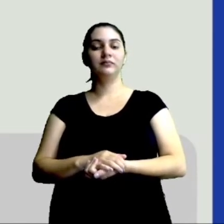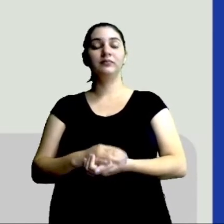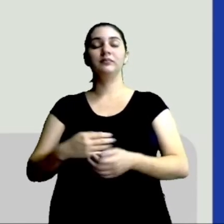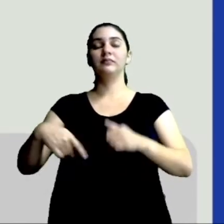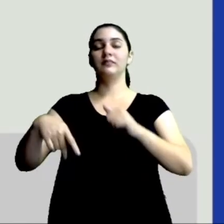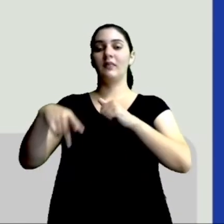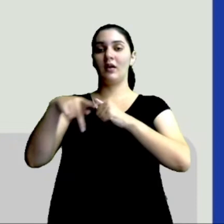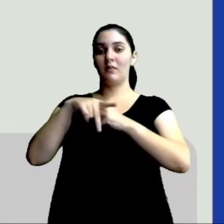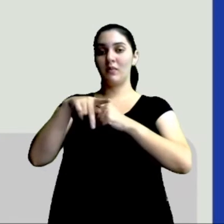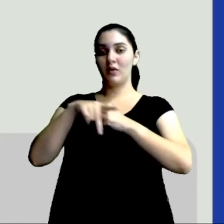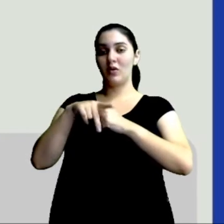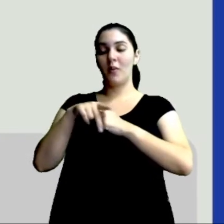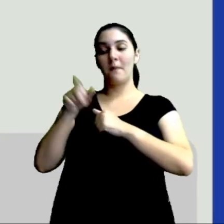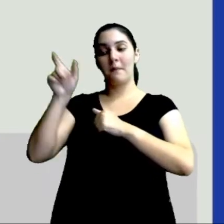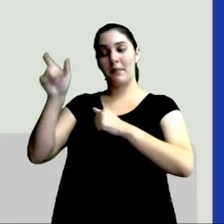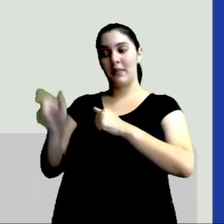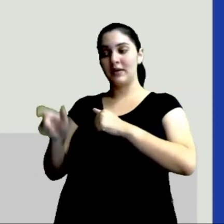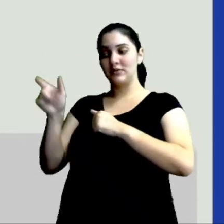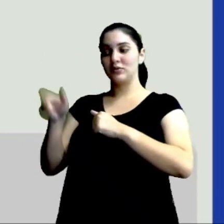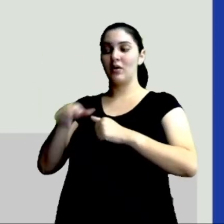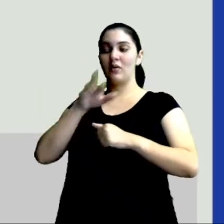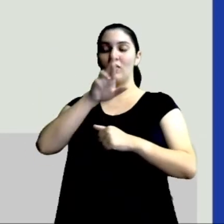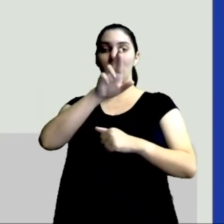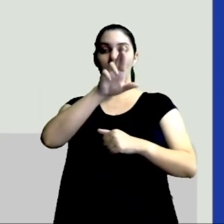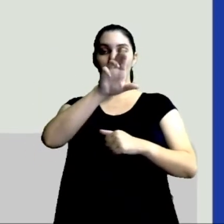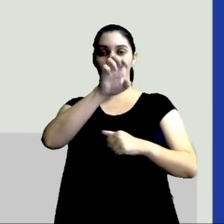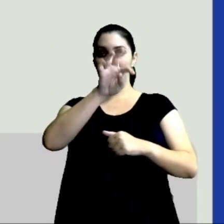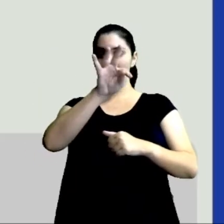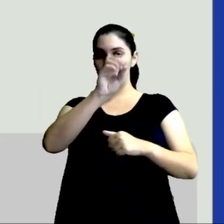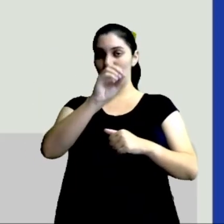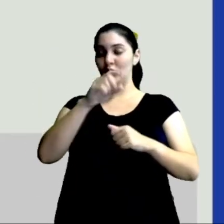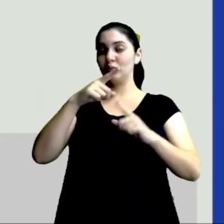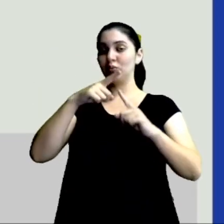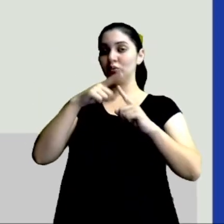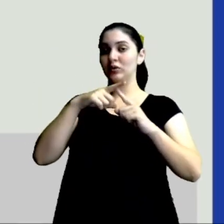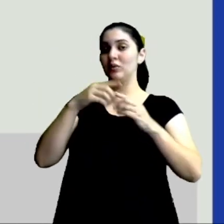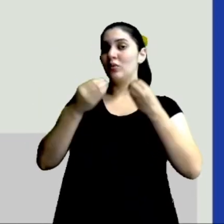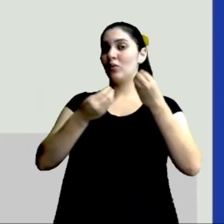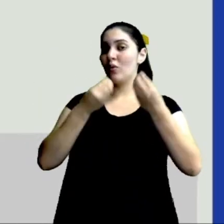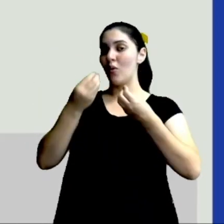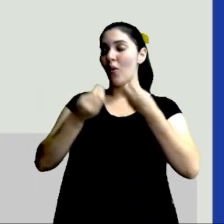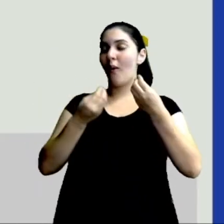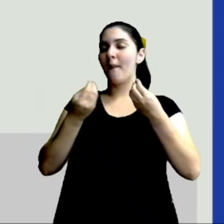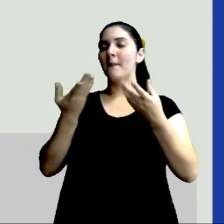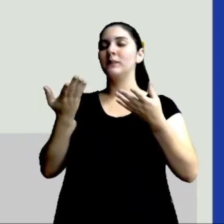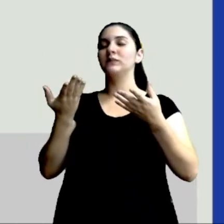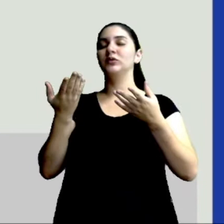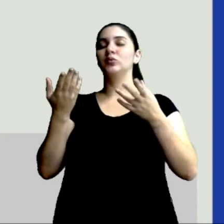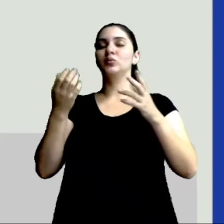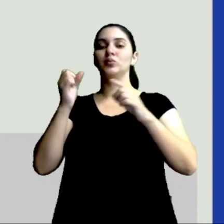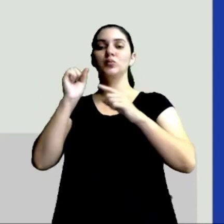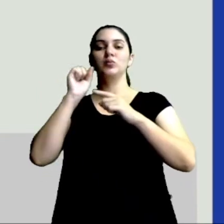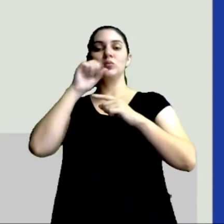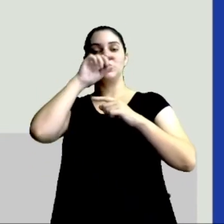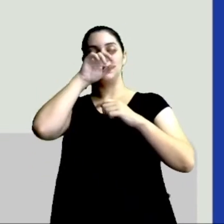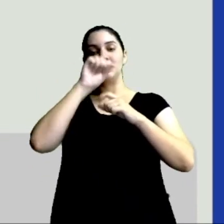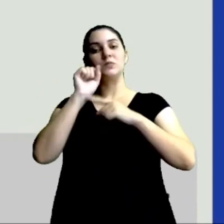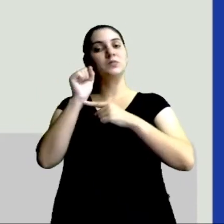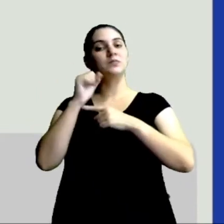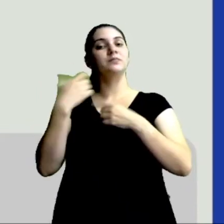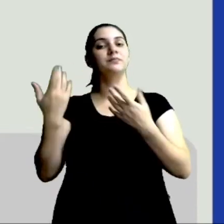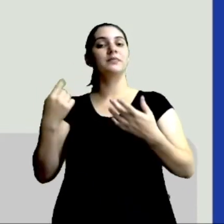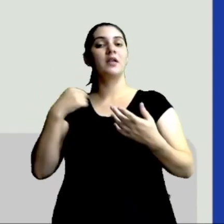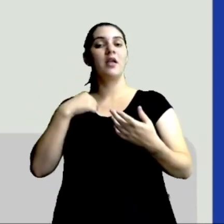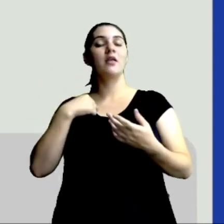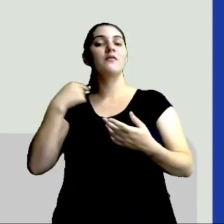Pronomes pessoais do caso reto. Então, este tipo de pronome funciona como sujeito, certo? Por exemplo,